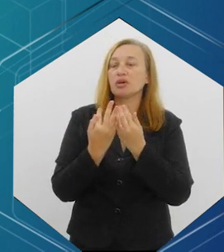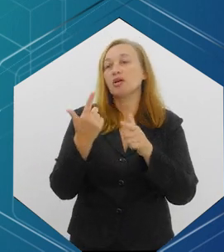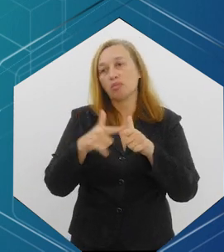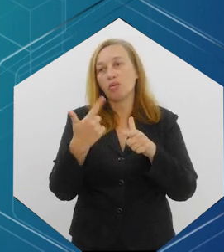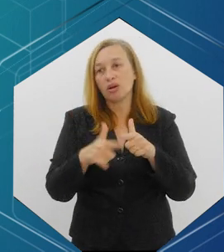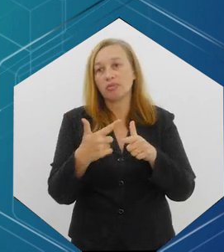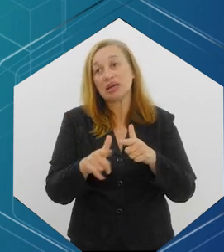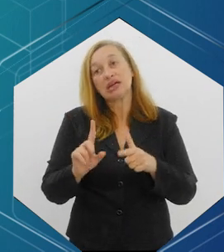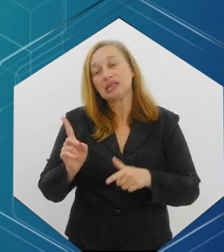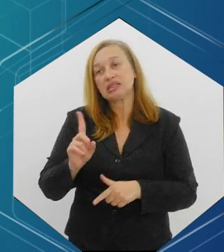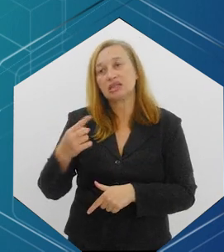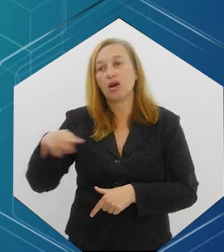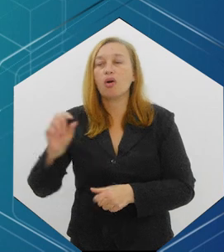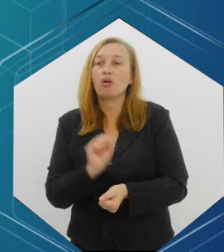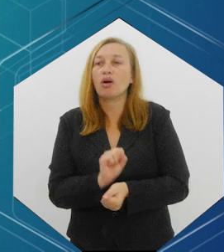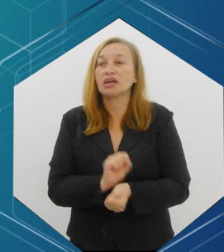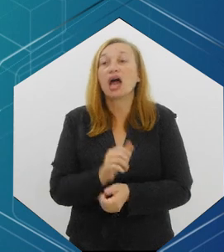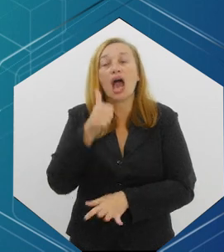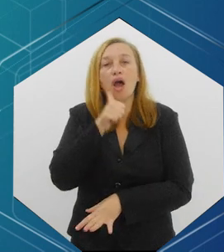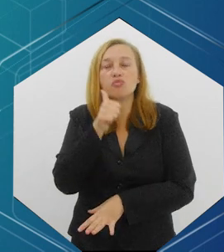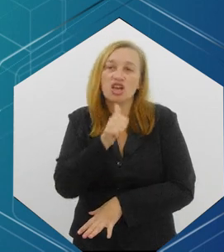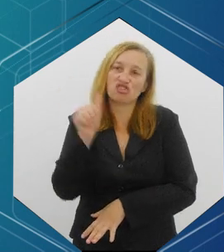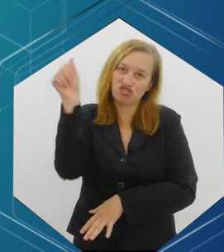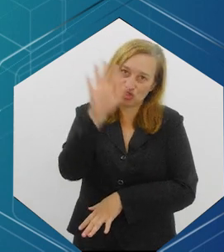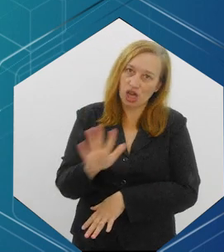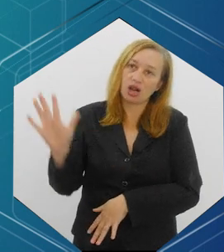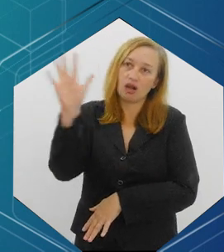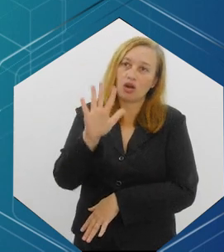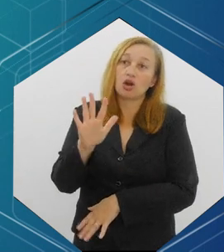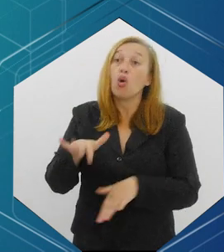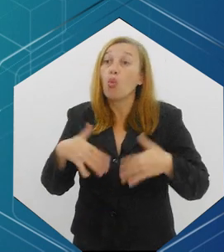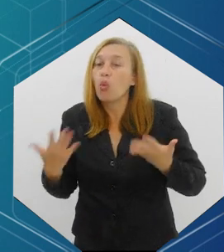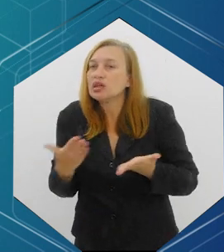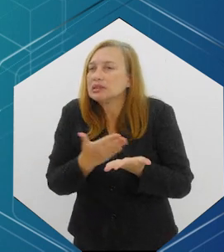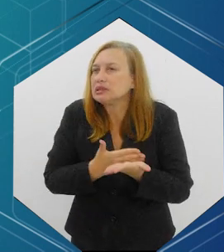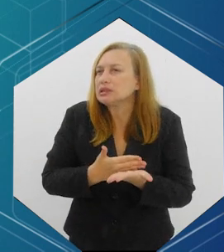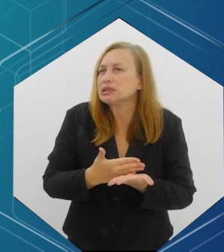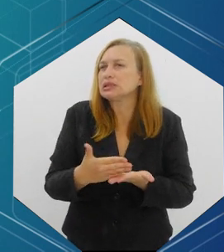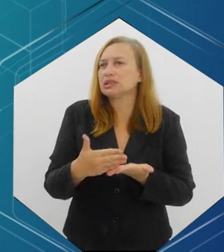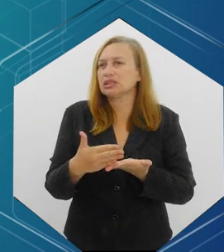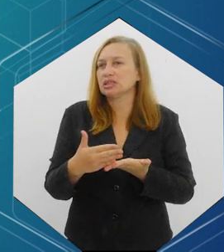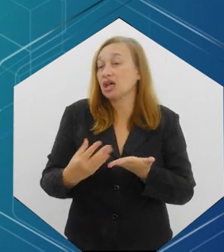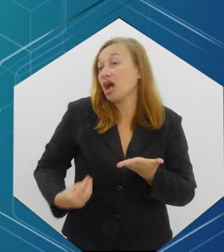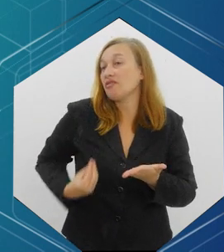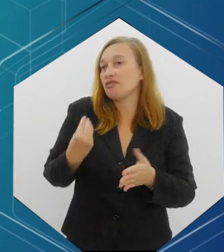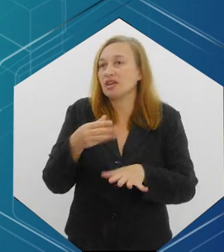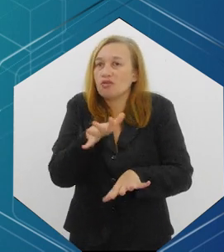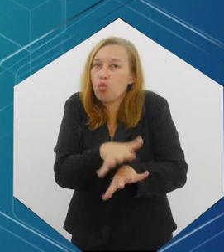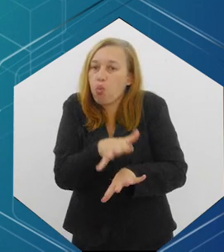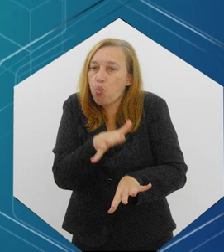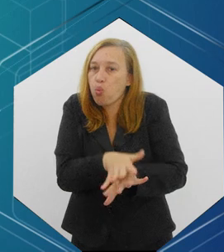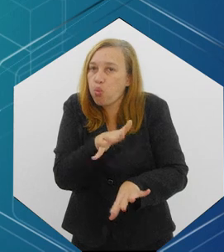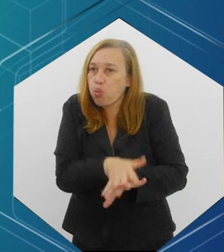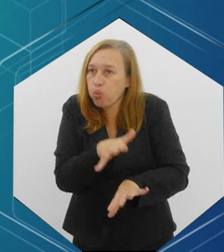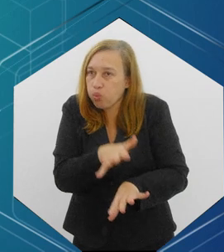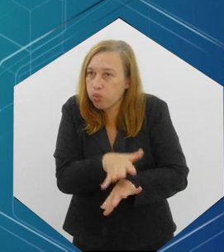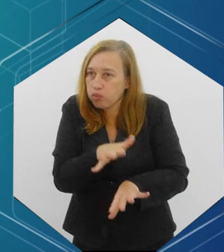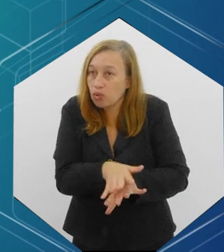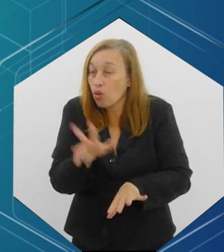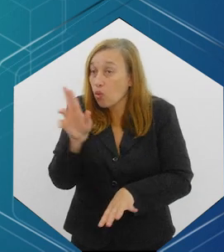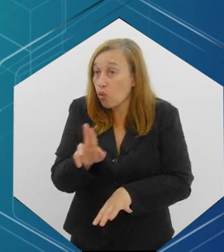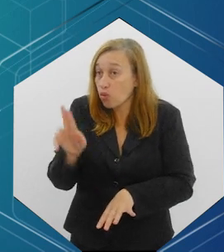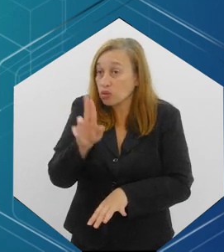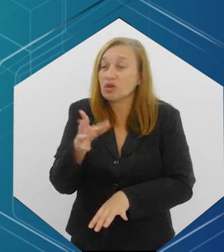familiar. Se não, é menos, pode ser um pouquinho mais adiante. A mulher, de uma forma geral, quando Sim. começa a